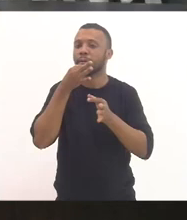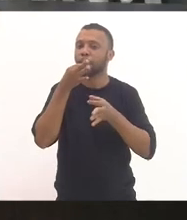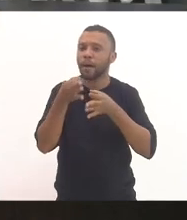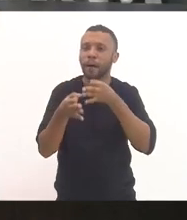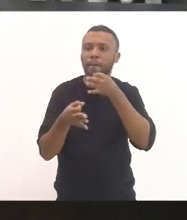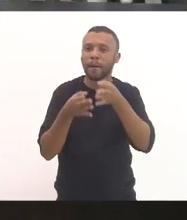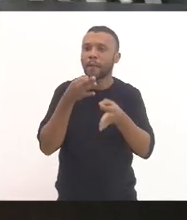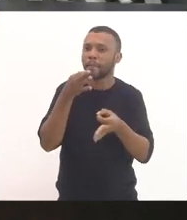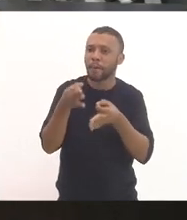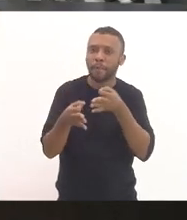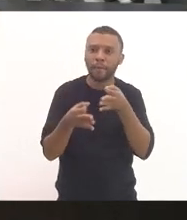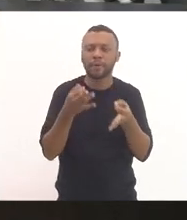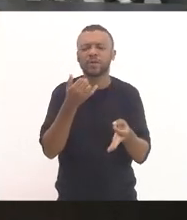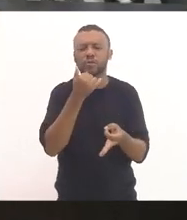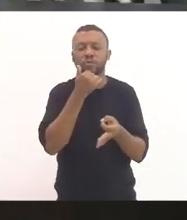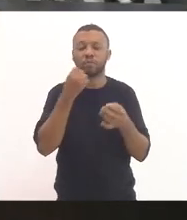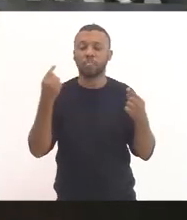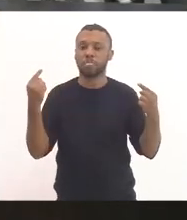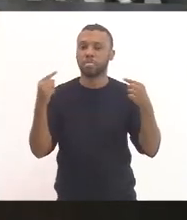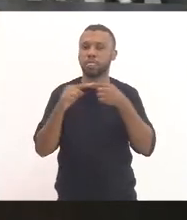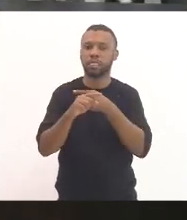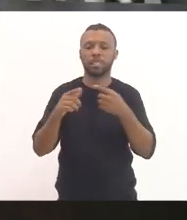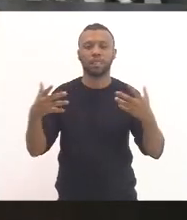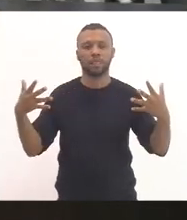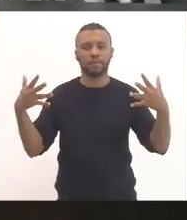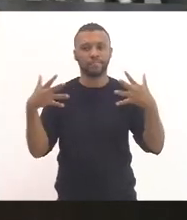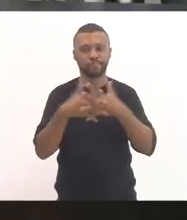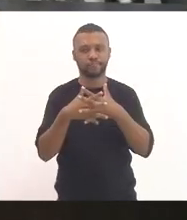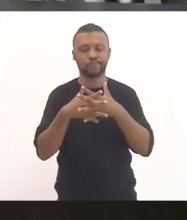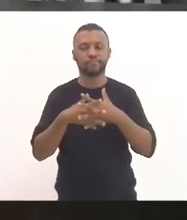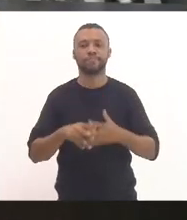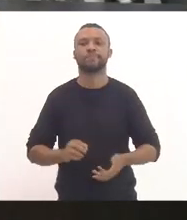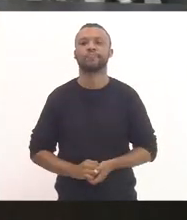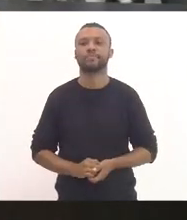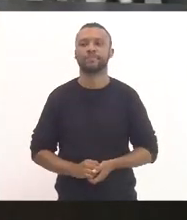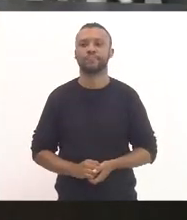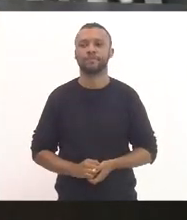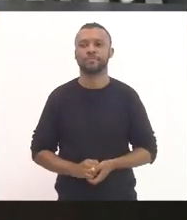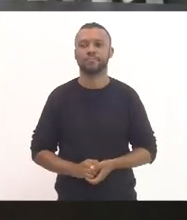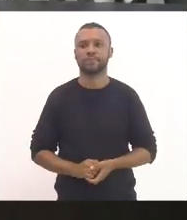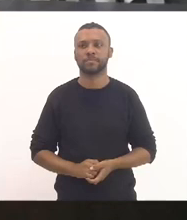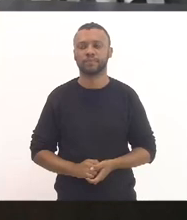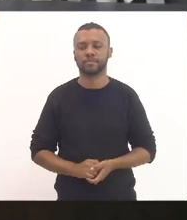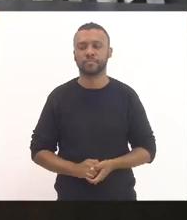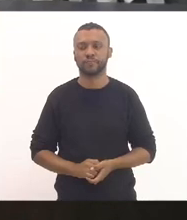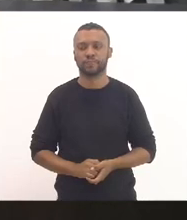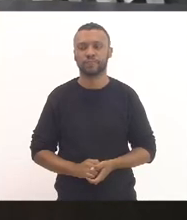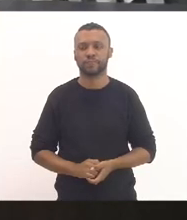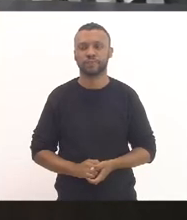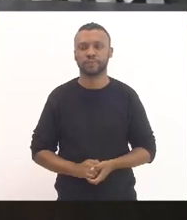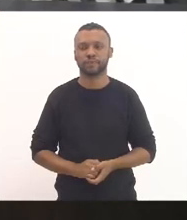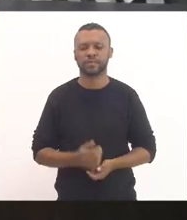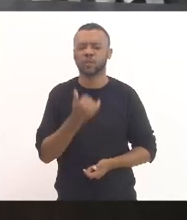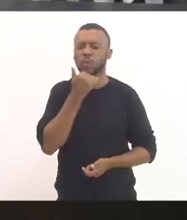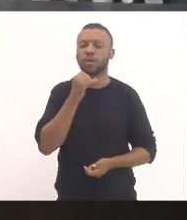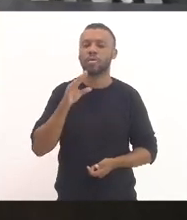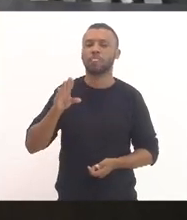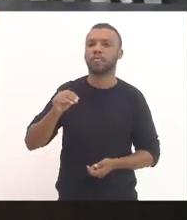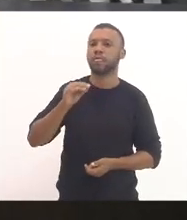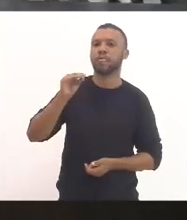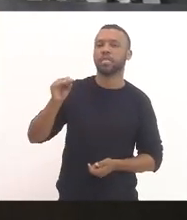acho que o áudio aí da TV alerj que E aí Oi quem é que tá falando aí